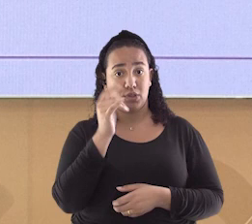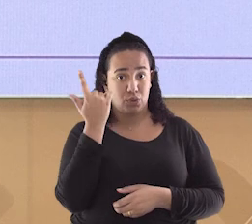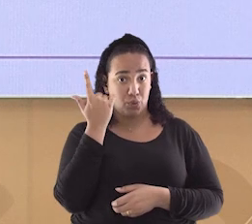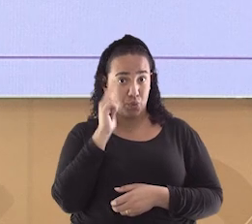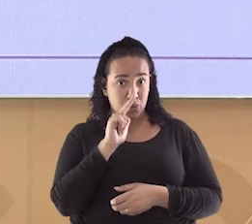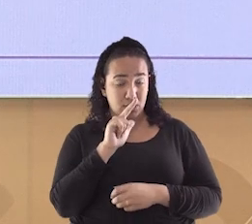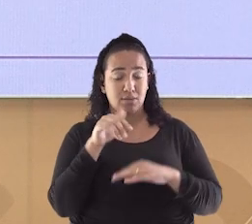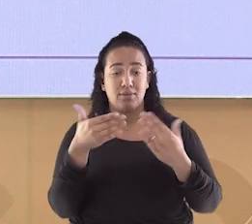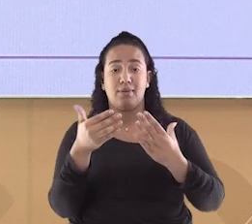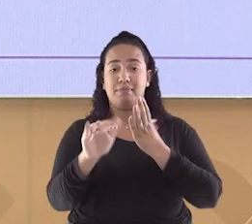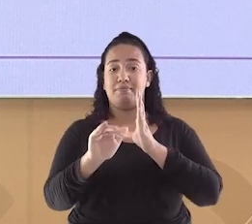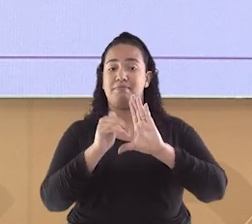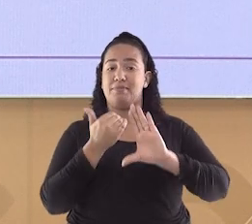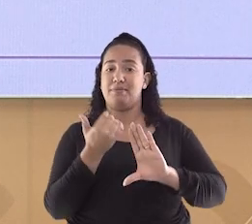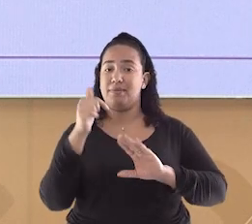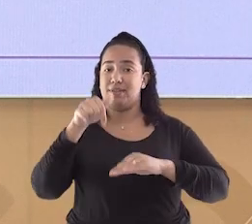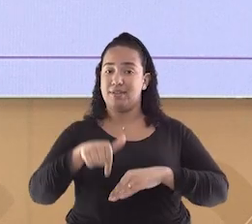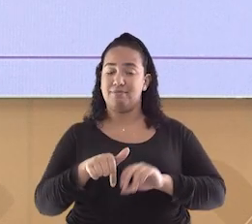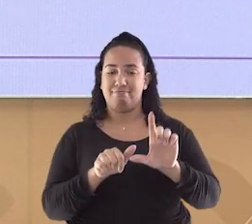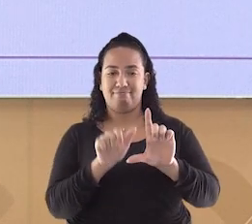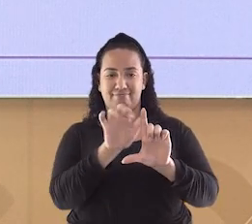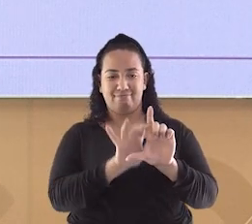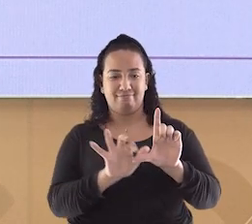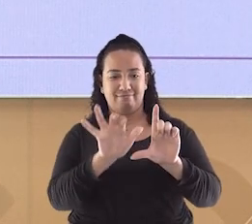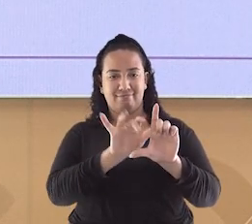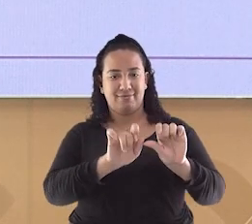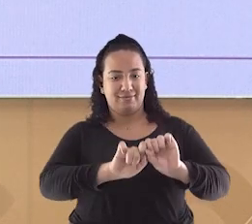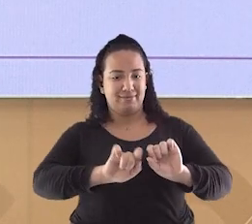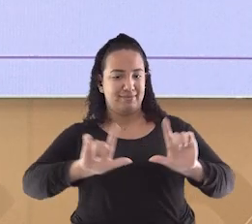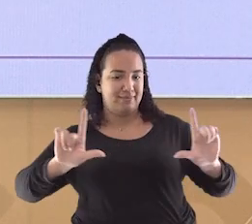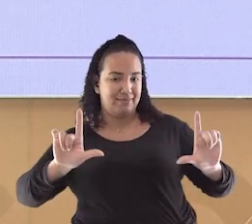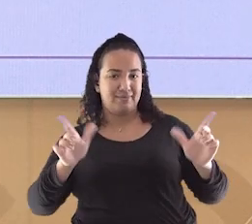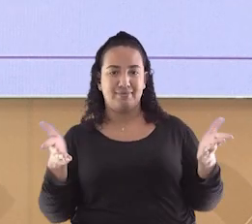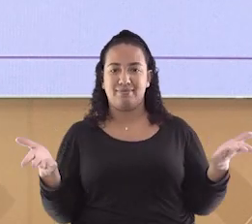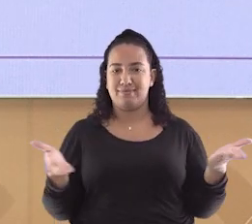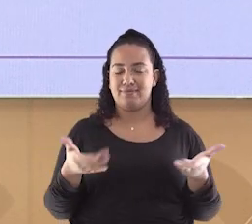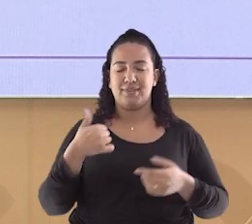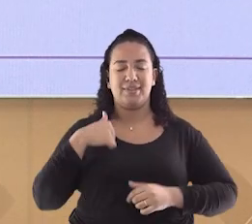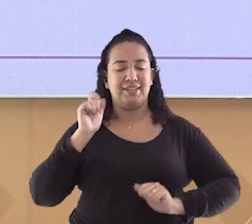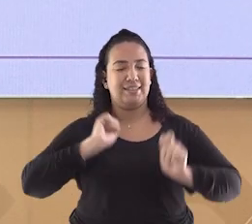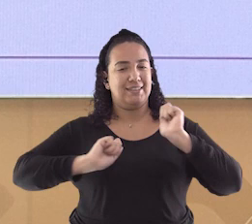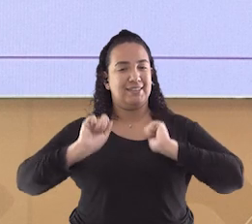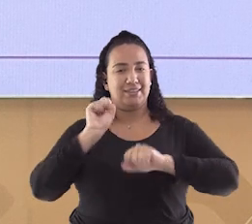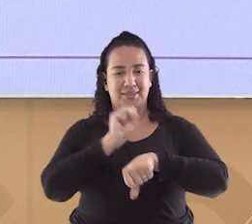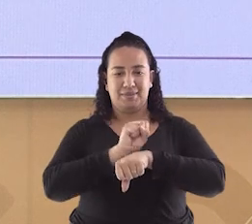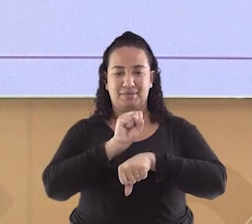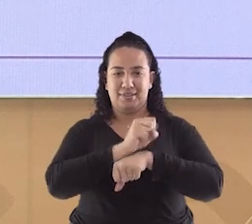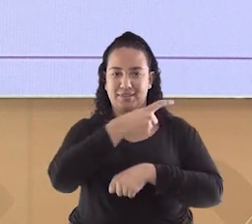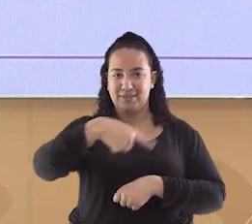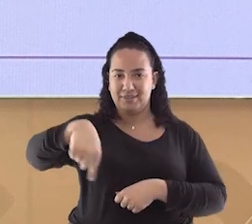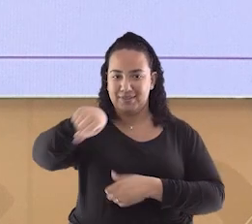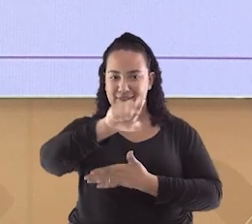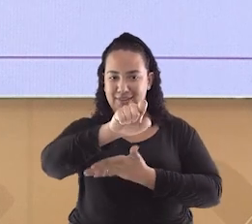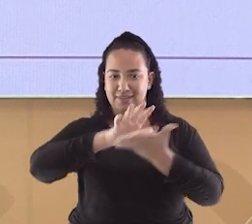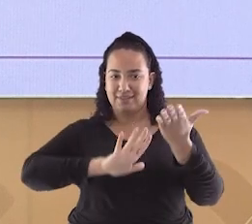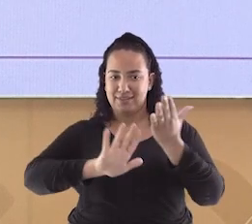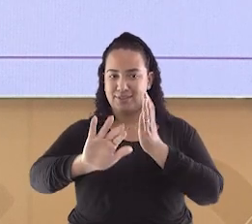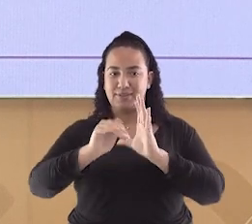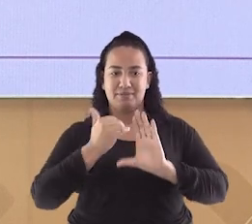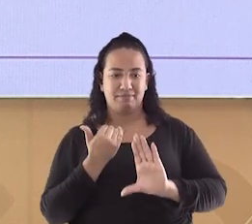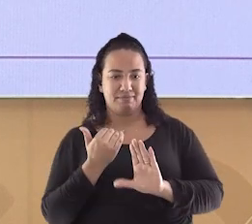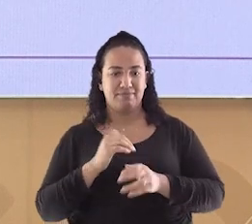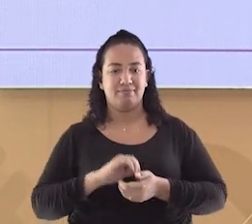Se você conseguir fazer, envie para a gente aqui através do QR Code. Estarei ansioso esperando pela